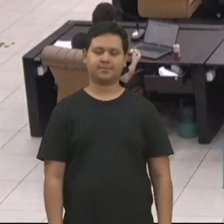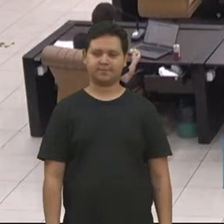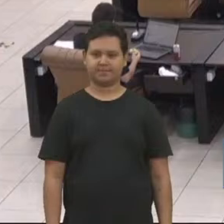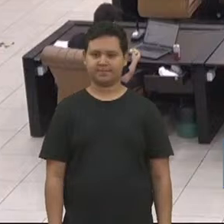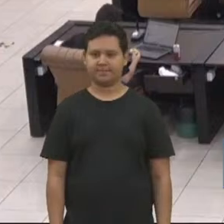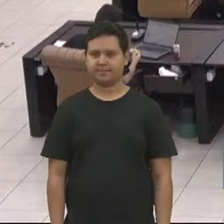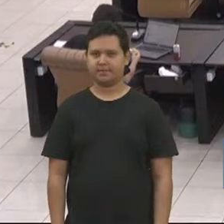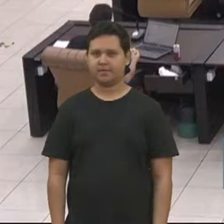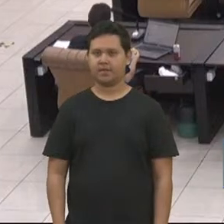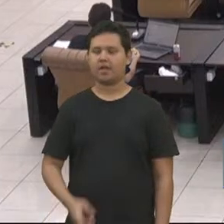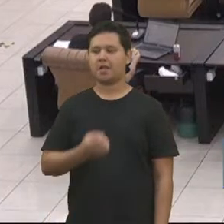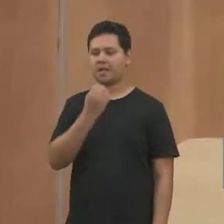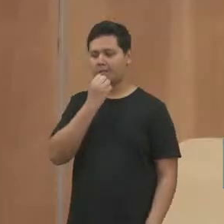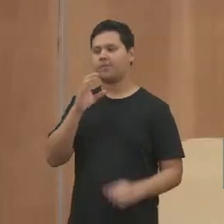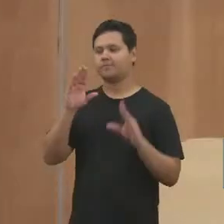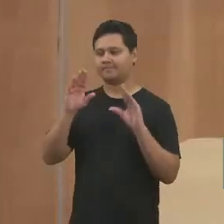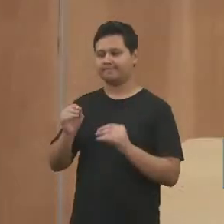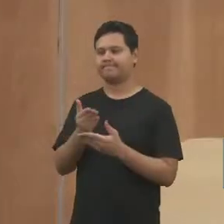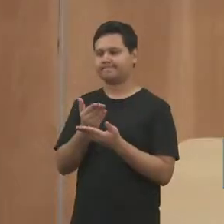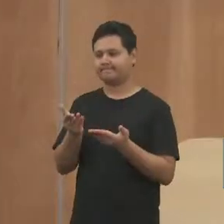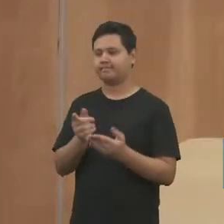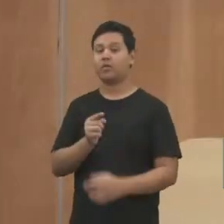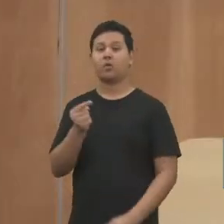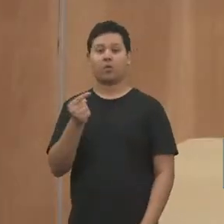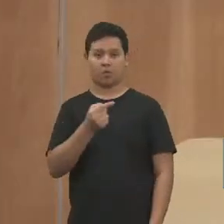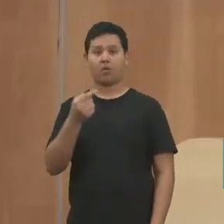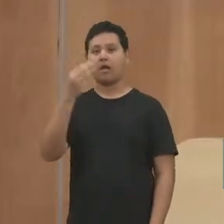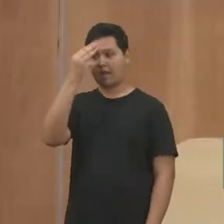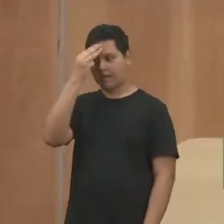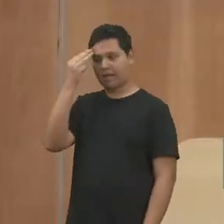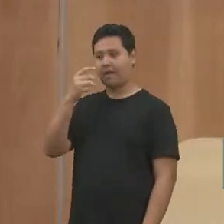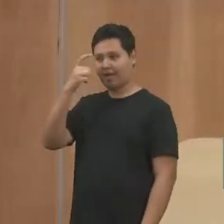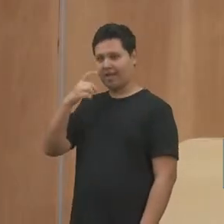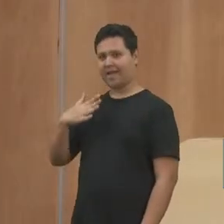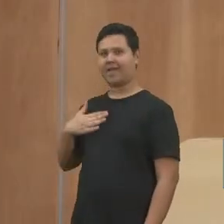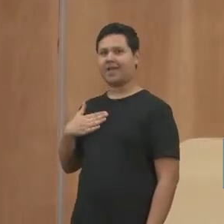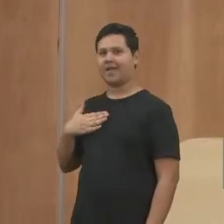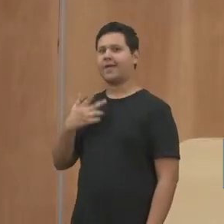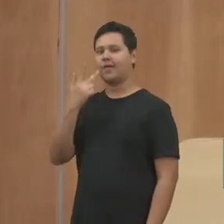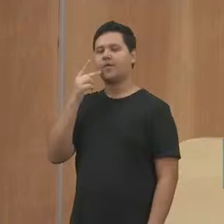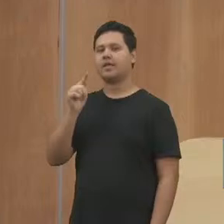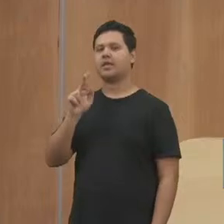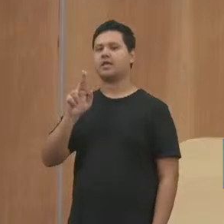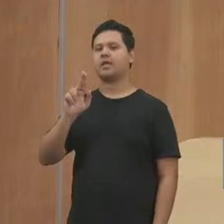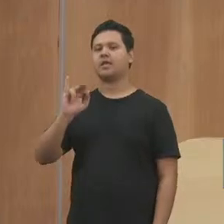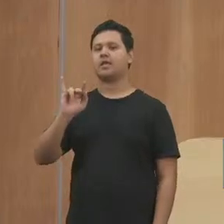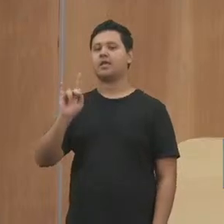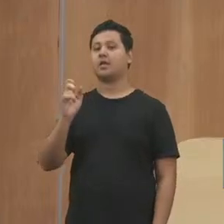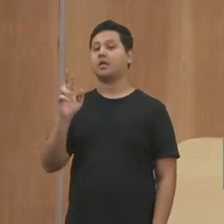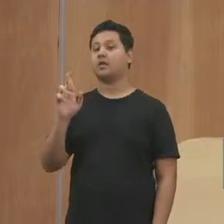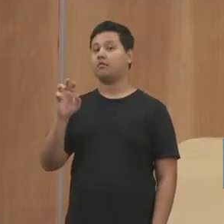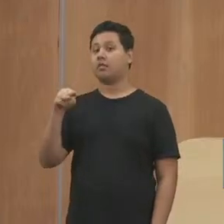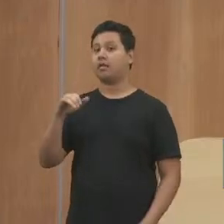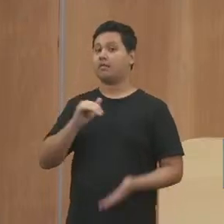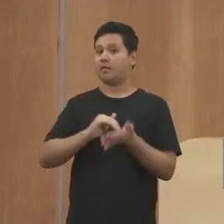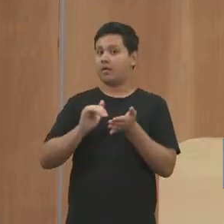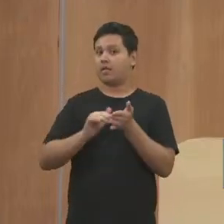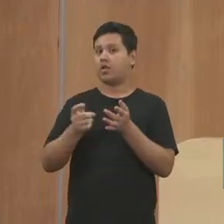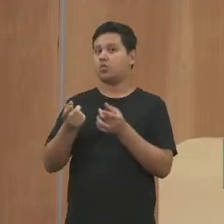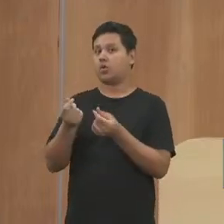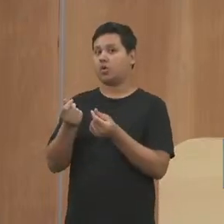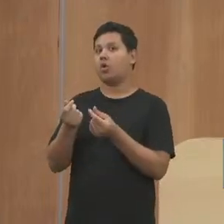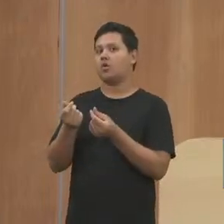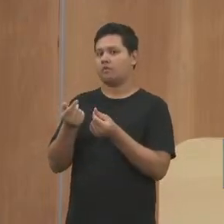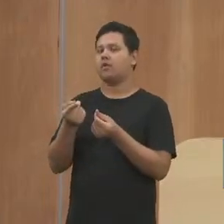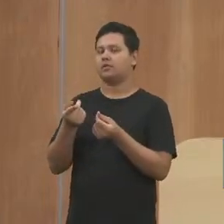Boa noite a todos. Conforme a Maria Amélia já me apresentou, sou Guilherme Seixas, atualmente secretário de Finanças.